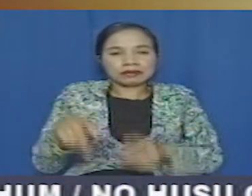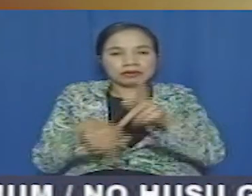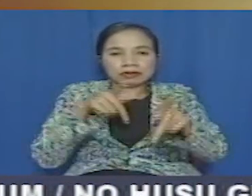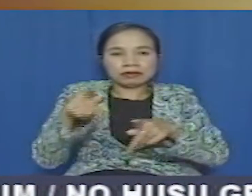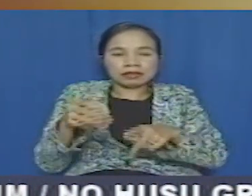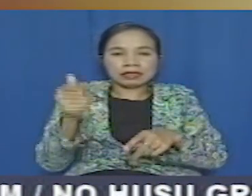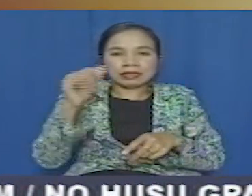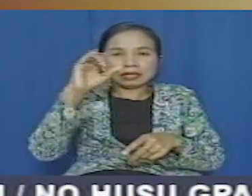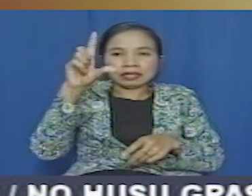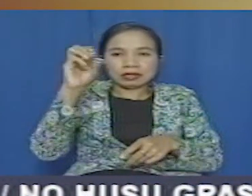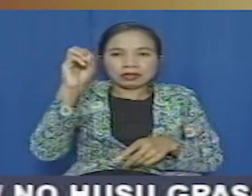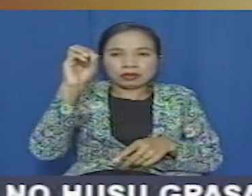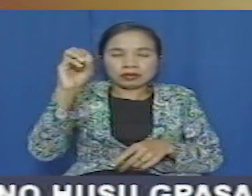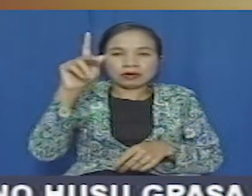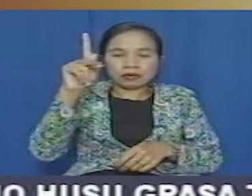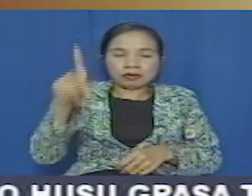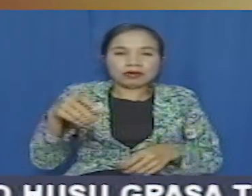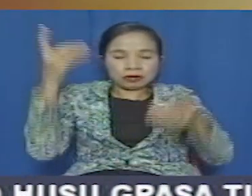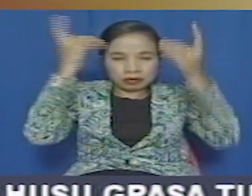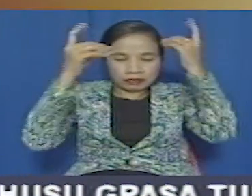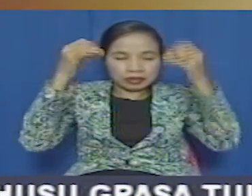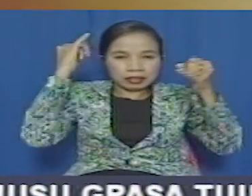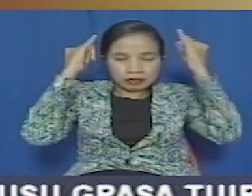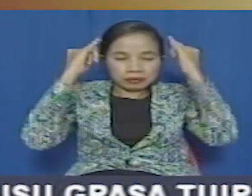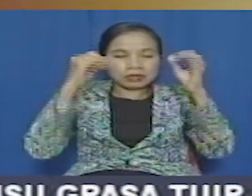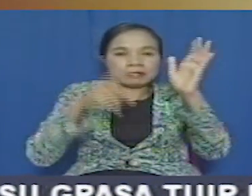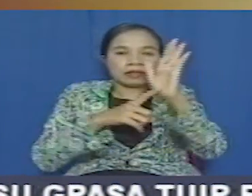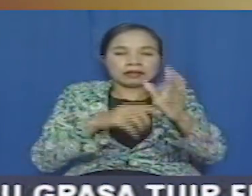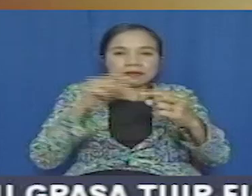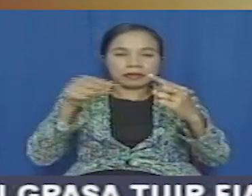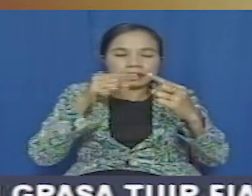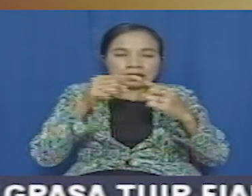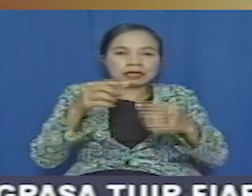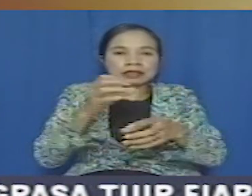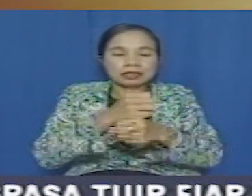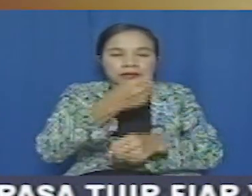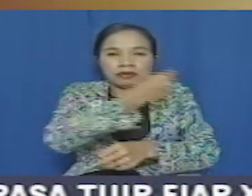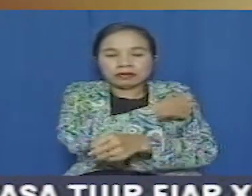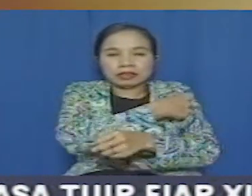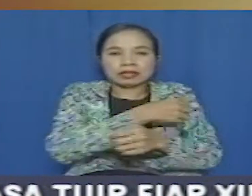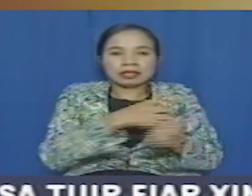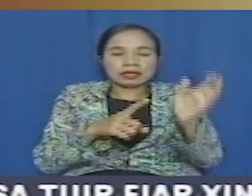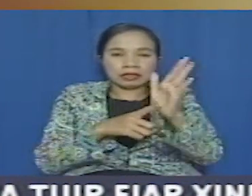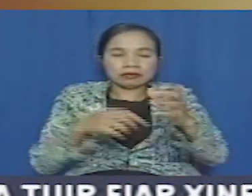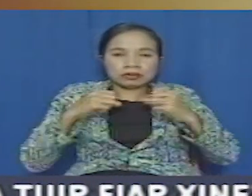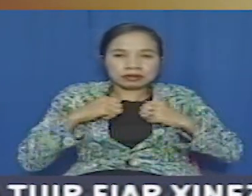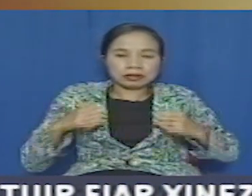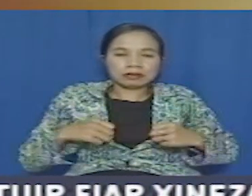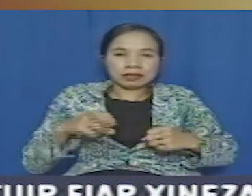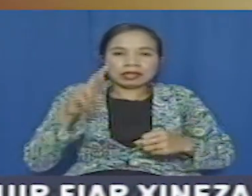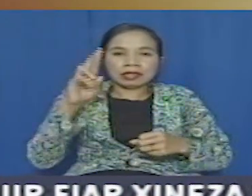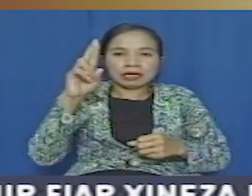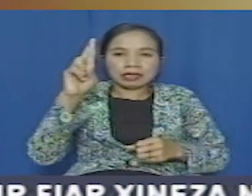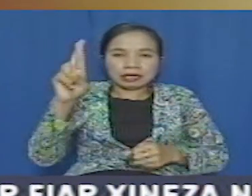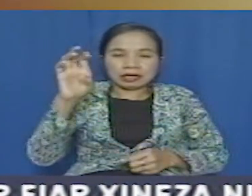Comunidade ai logo dúvidas sobre informação na espalha ou de dehan catac bem que recima vacina implica ba saúde reproductivo. Há